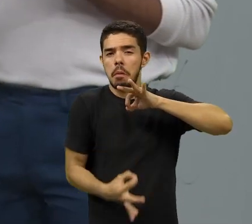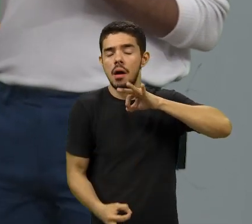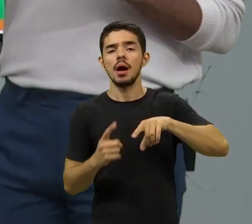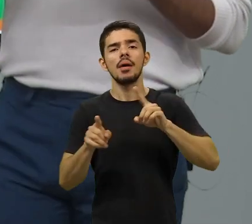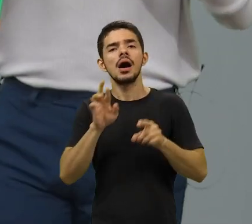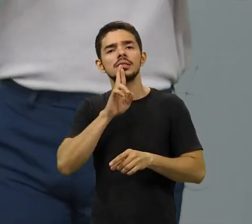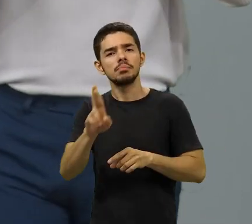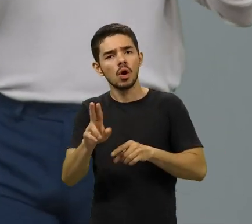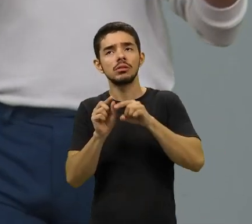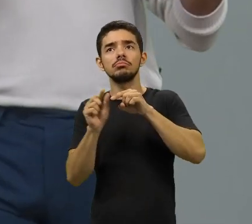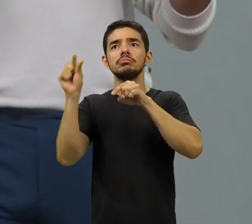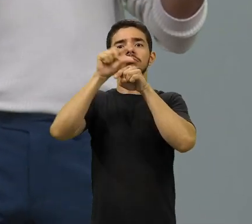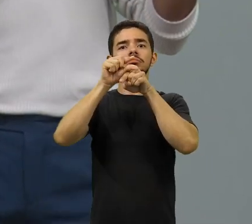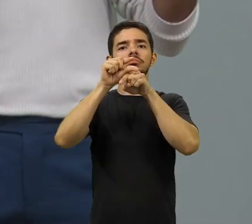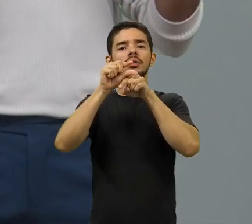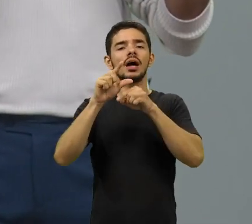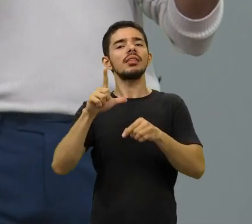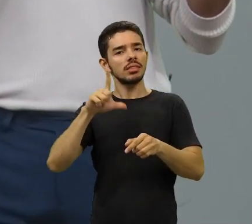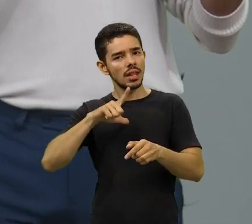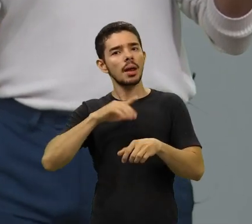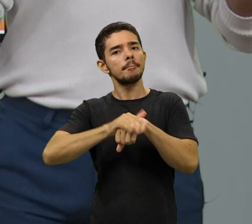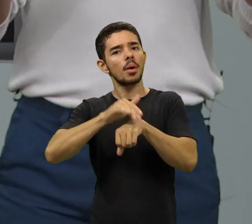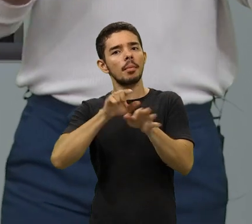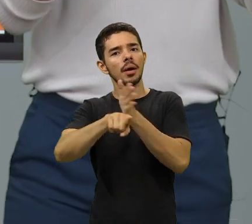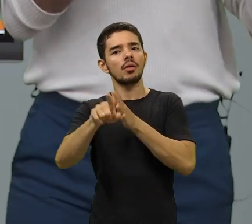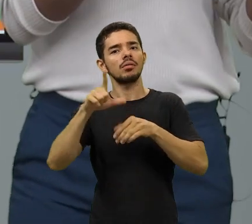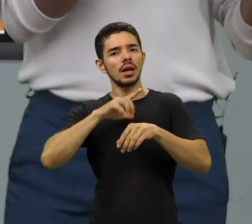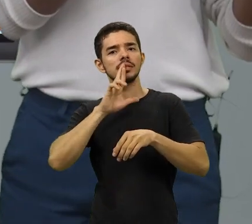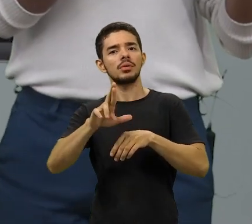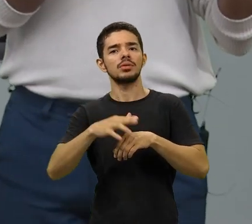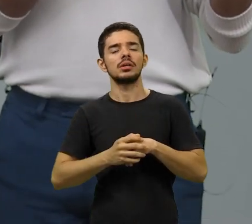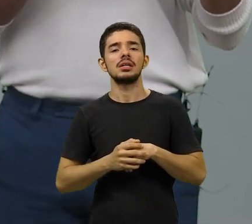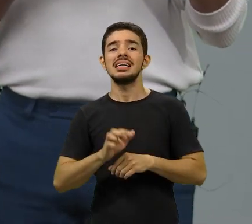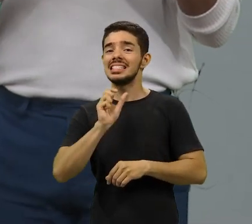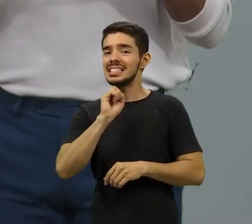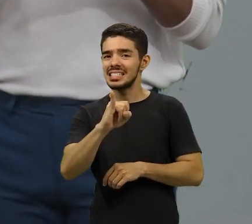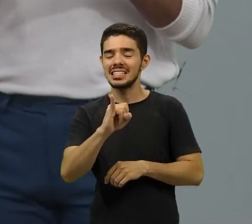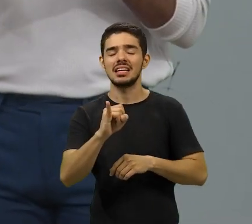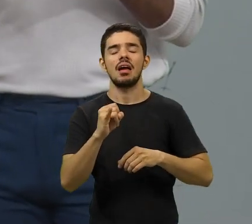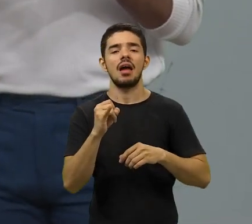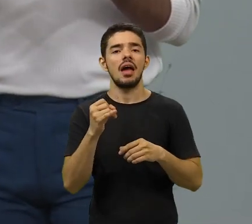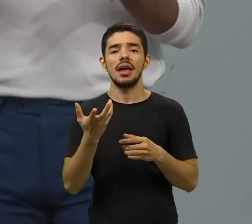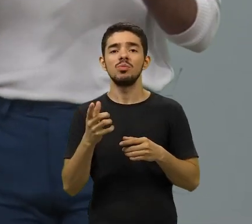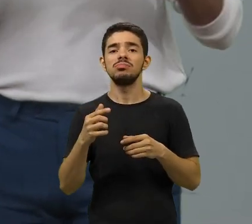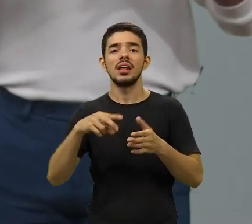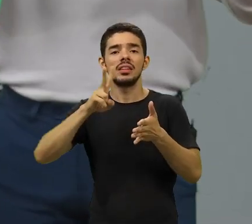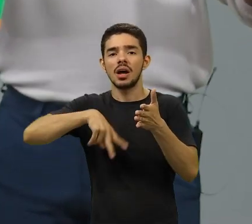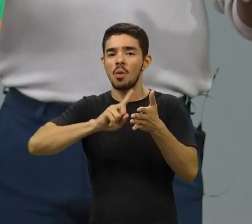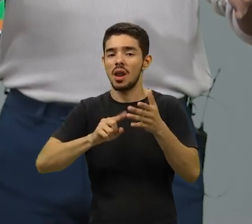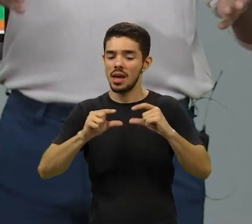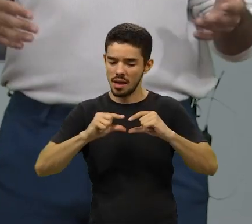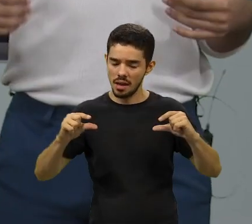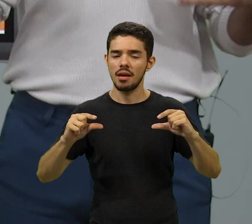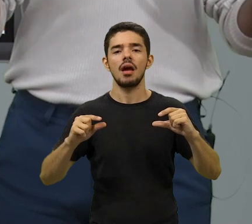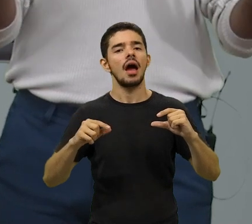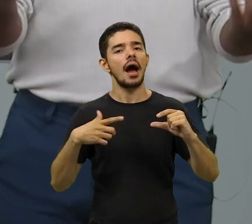mas a resposta está lá no comecinho do texto. E aí, se eu começar pelo texto, eu não vou saber o comando da